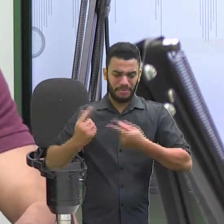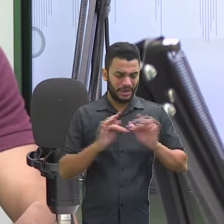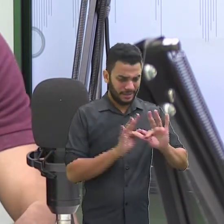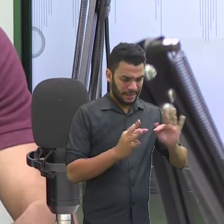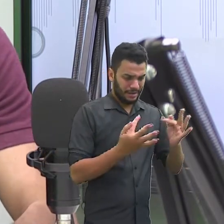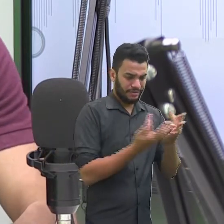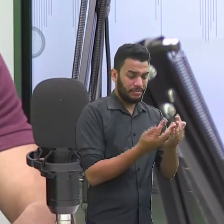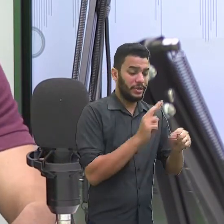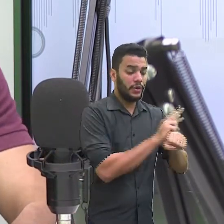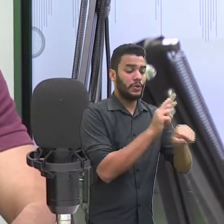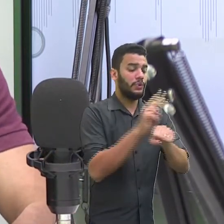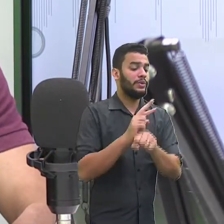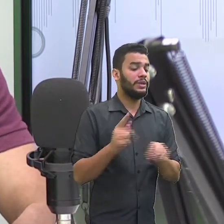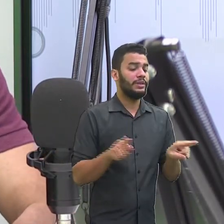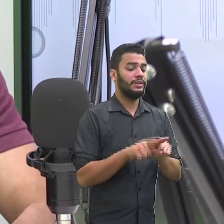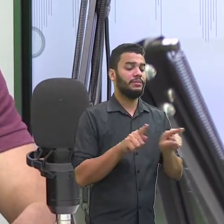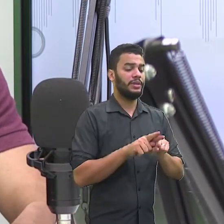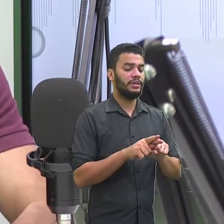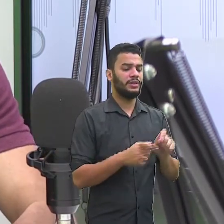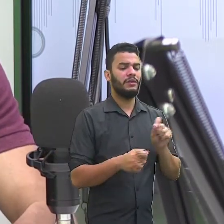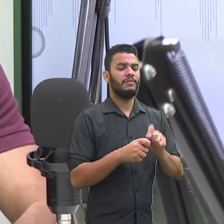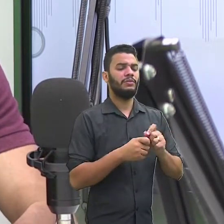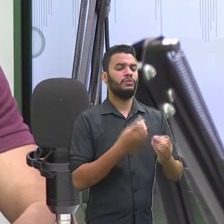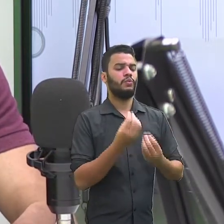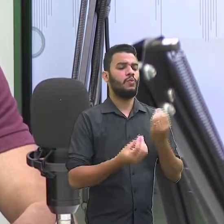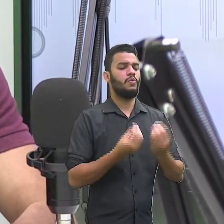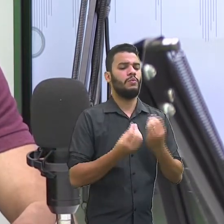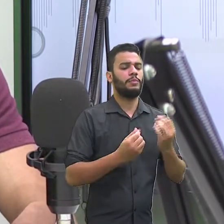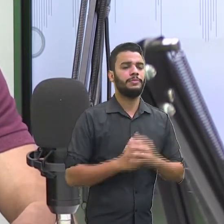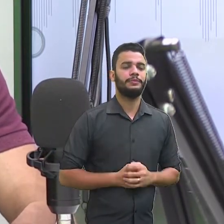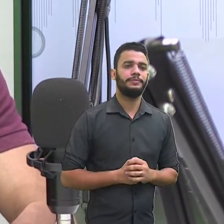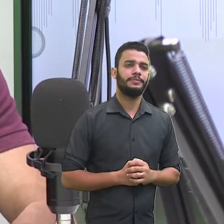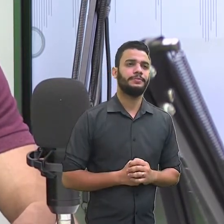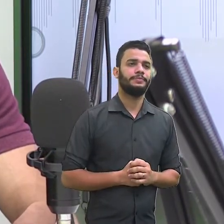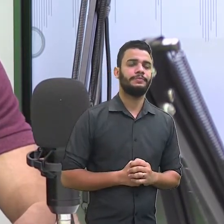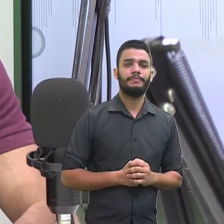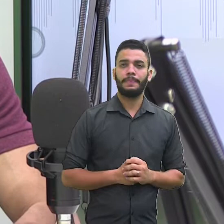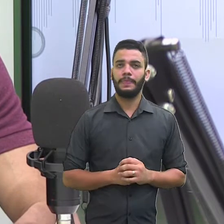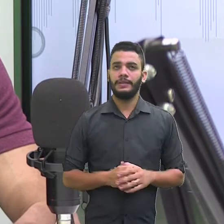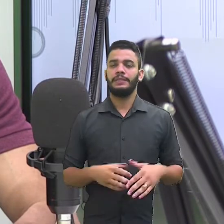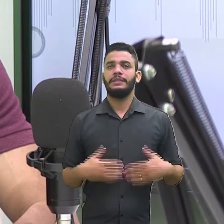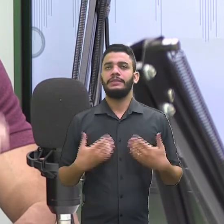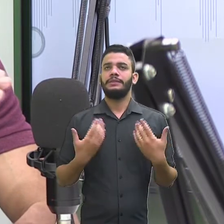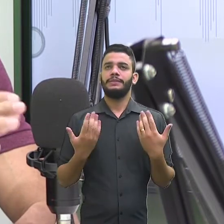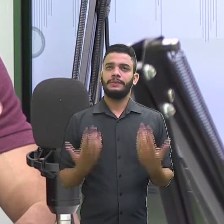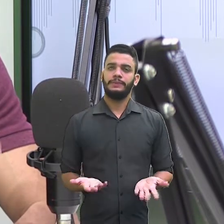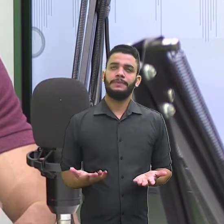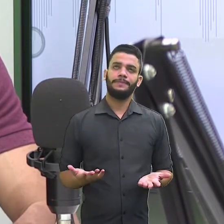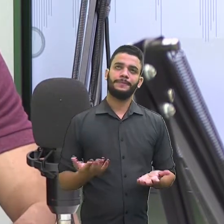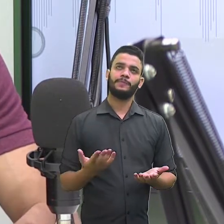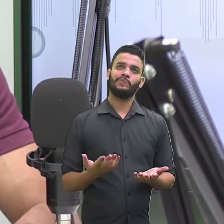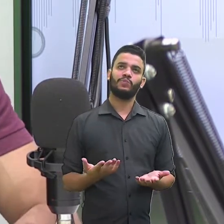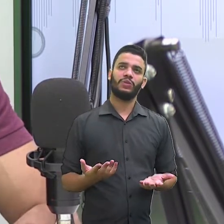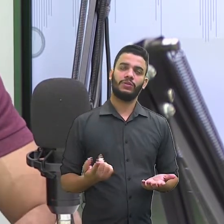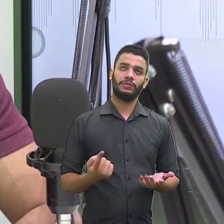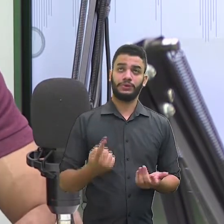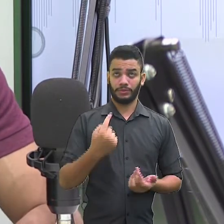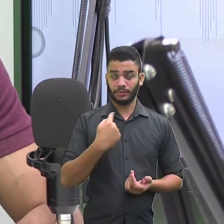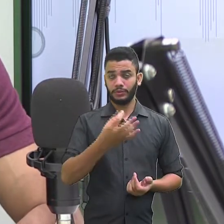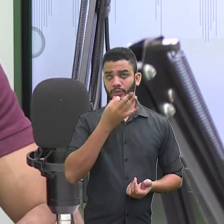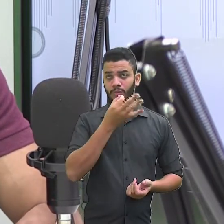bem. Eu tenho por mim a seguinte coisa. Você sempre arranja tempo para aquilo que é importante na sua